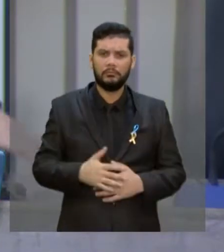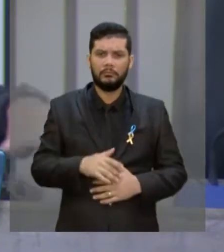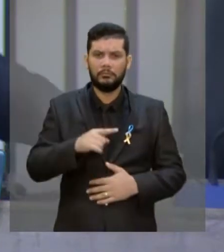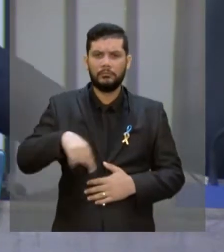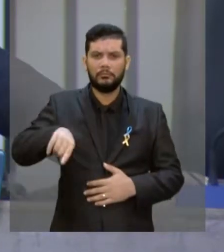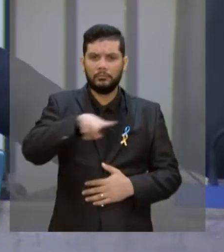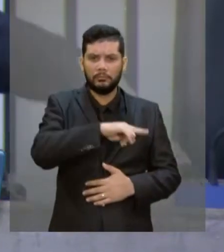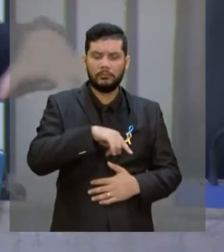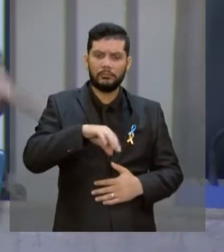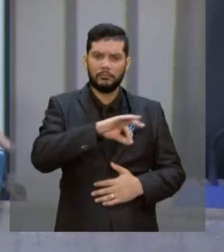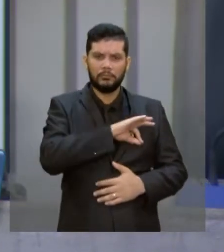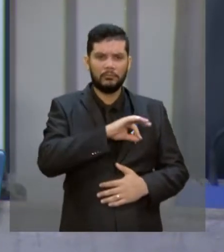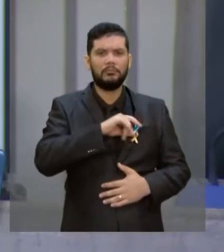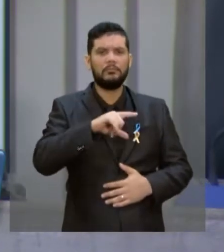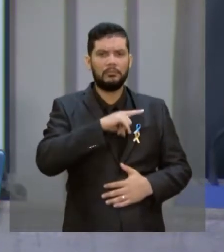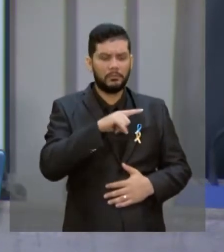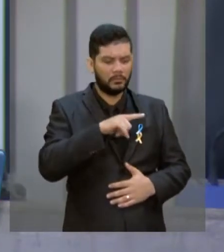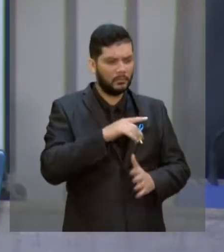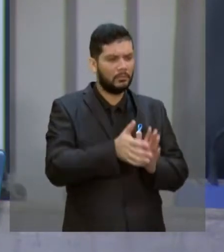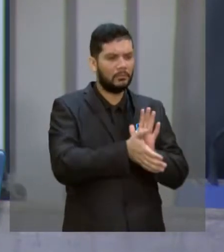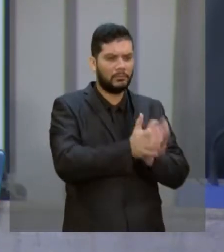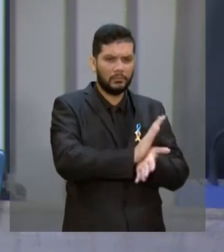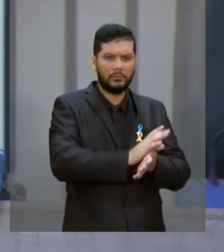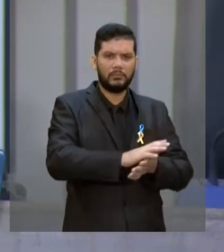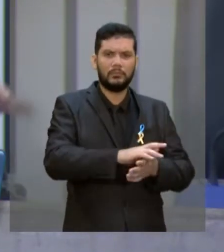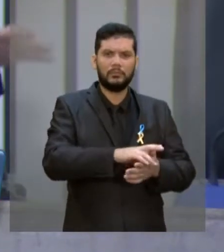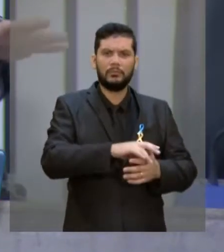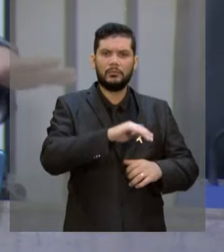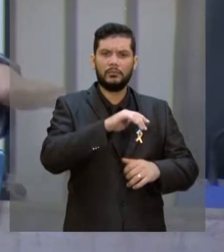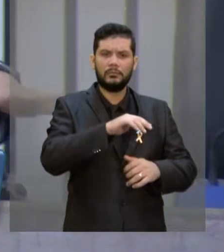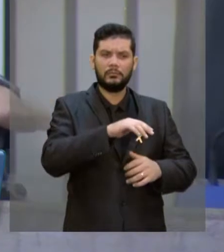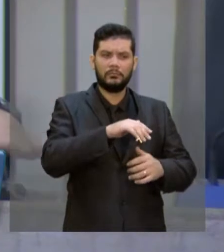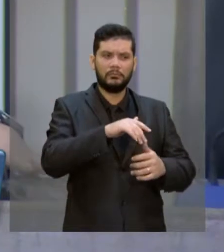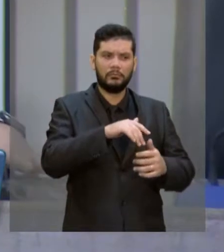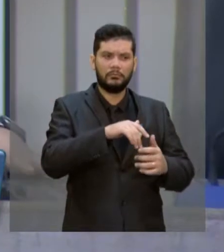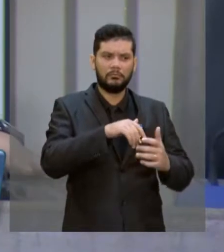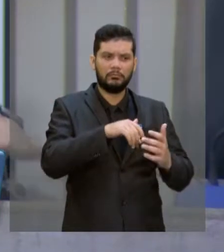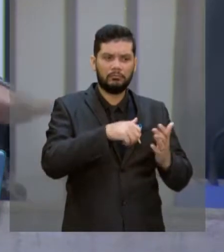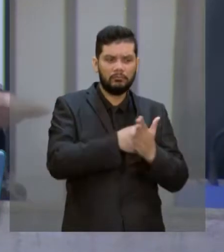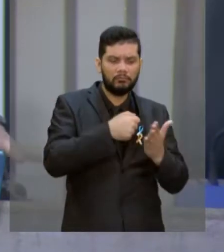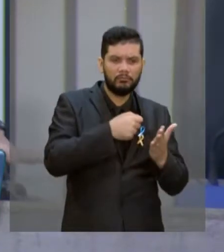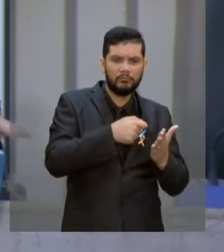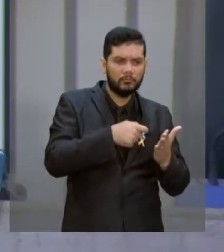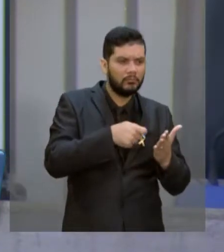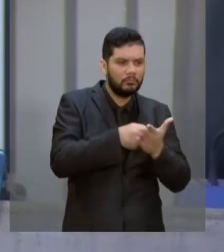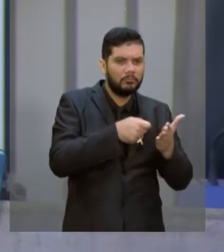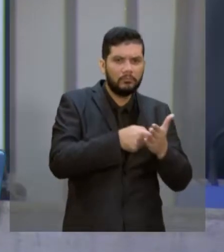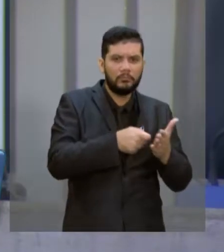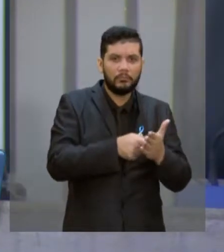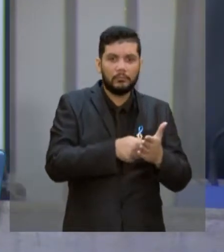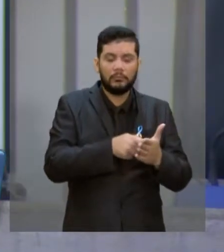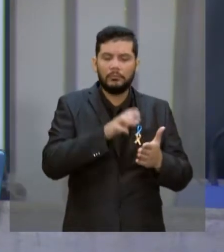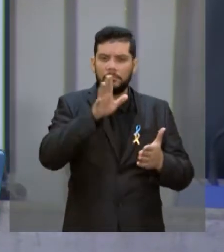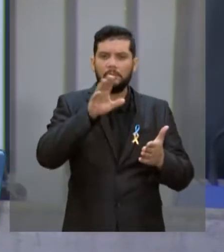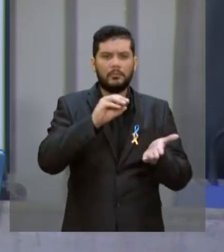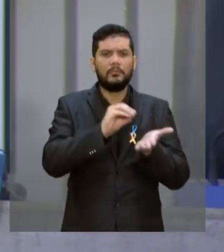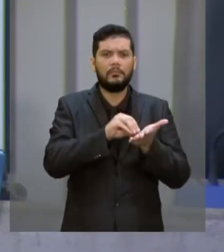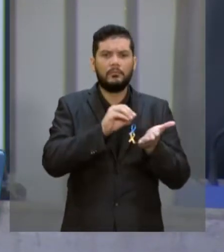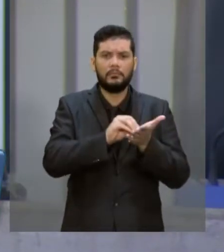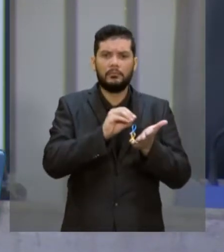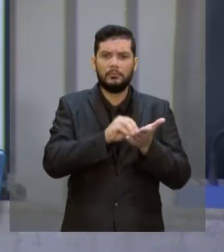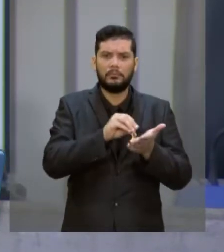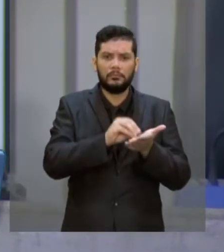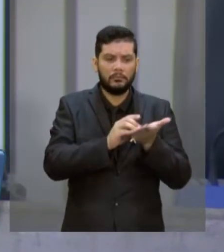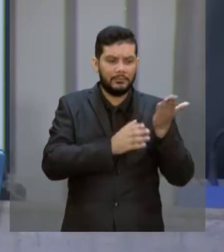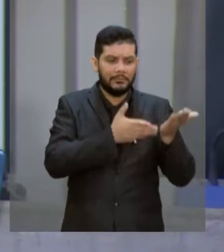policiais são humilhados, o quanto são cobrados. A gente também tem que tratar esse assunto da humanização no